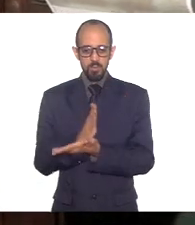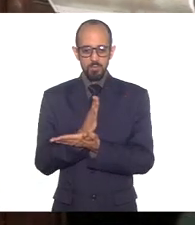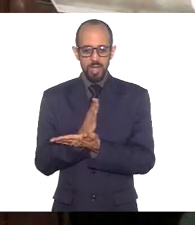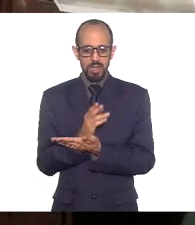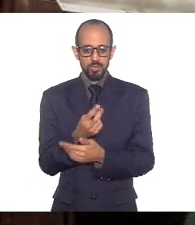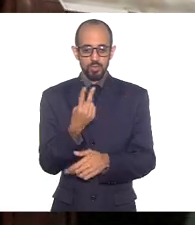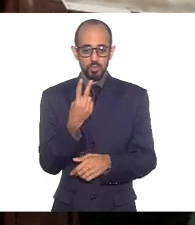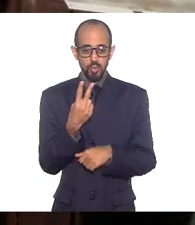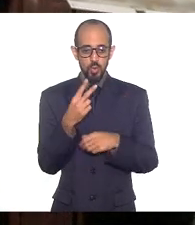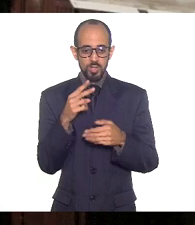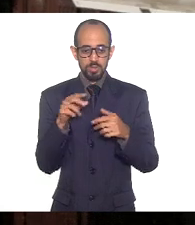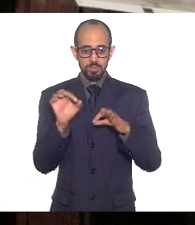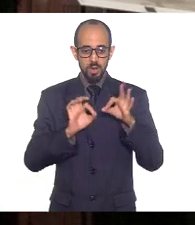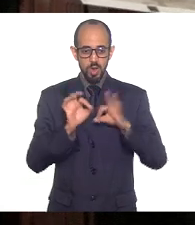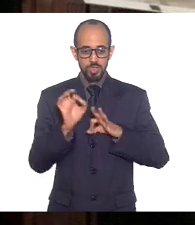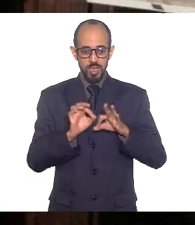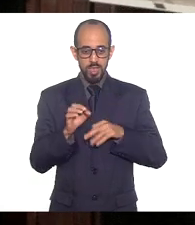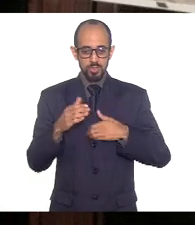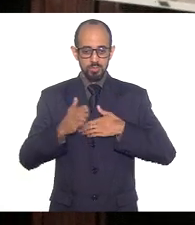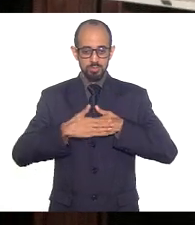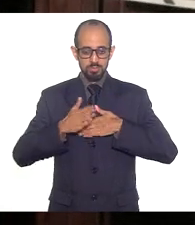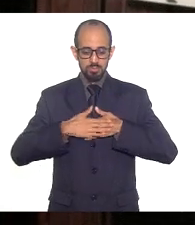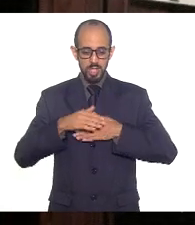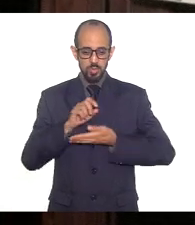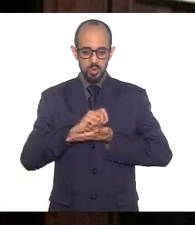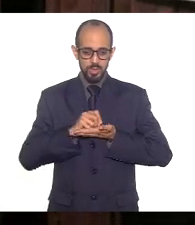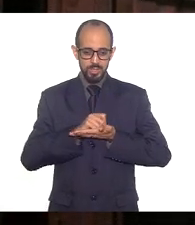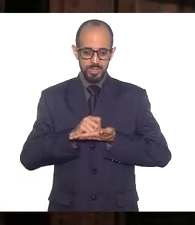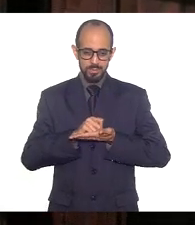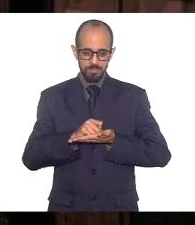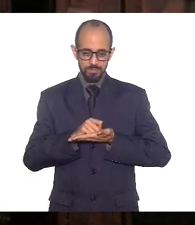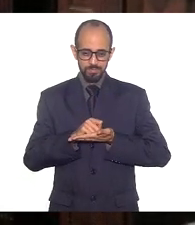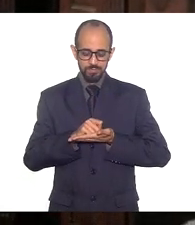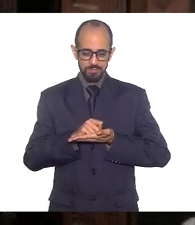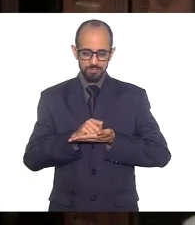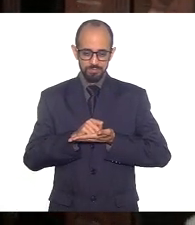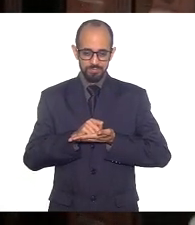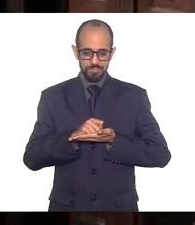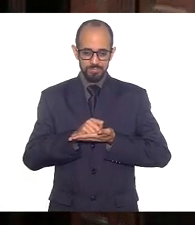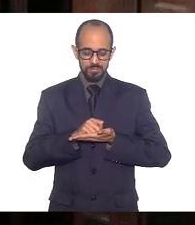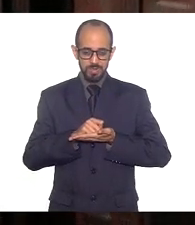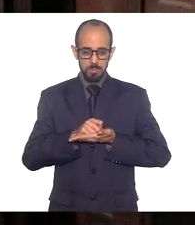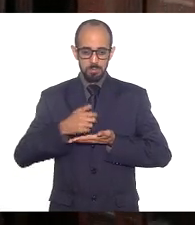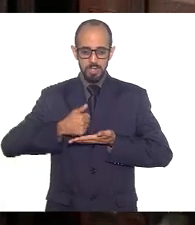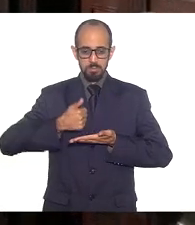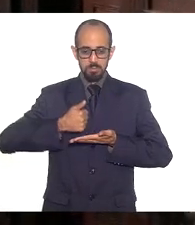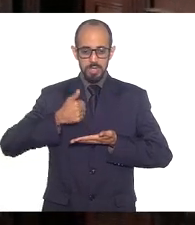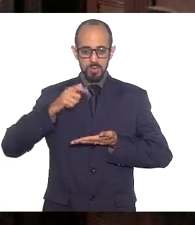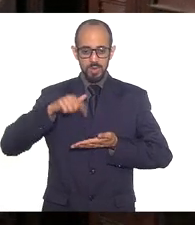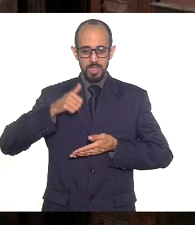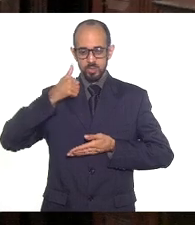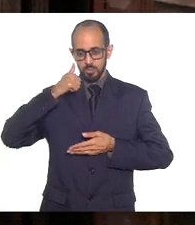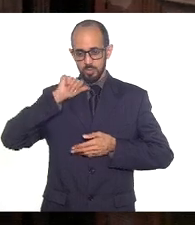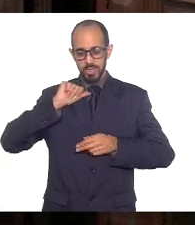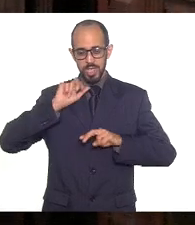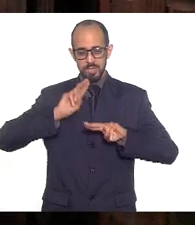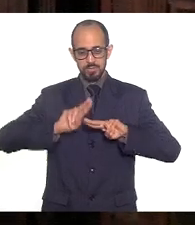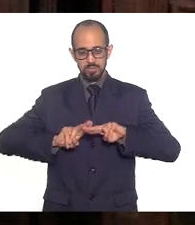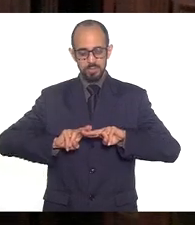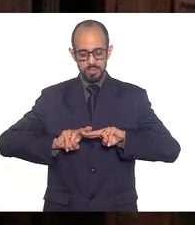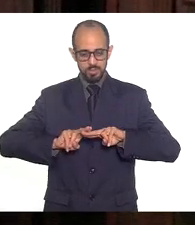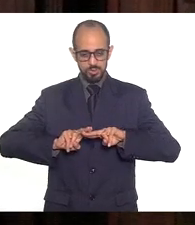projetos nem eu tô dia de muita o primeiro porque trata de produção projeto que trata de mulheres e de meninas